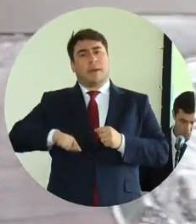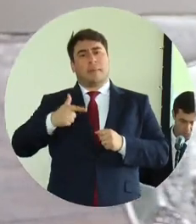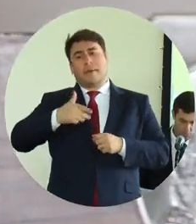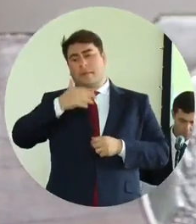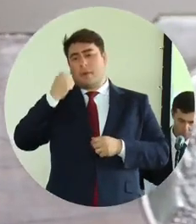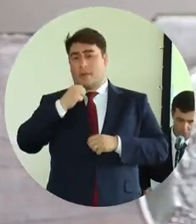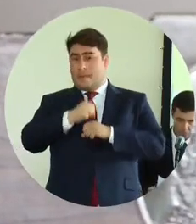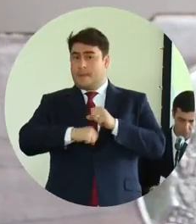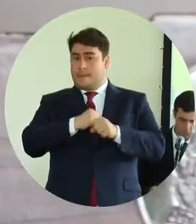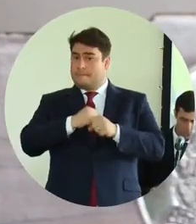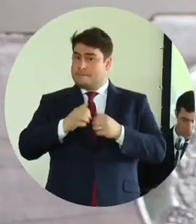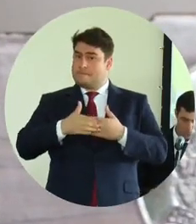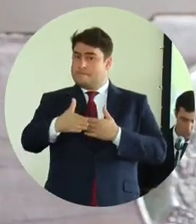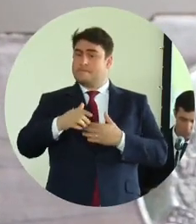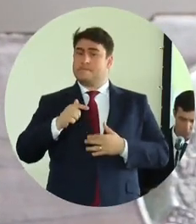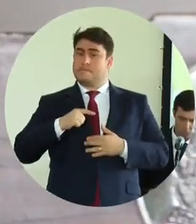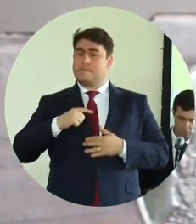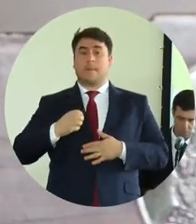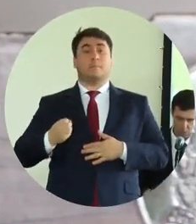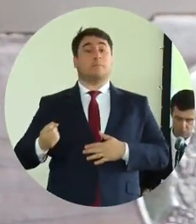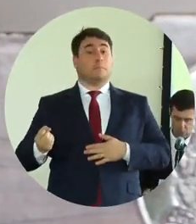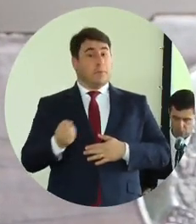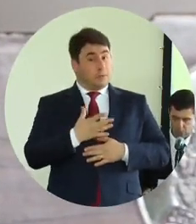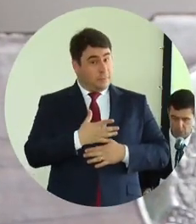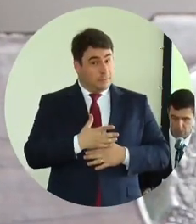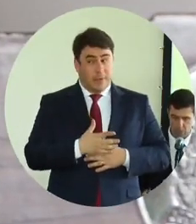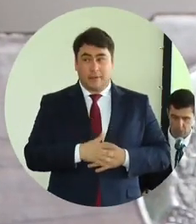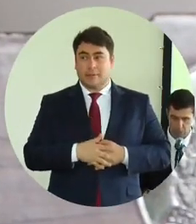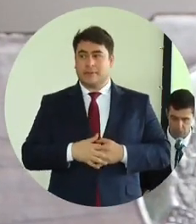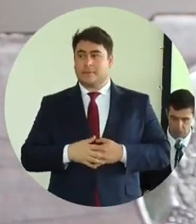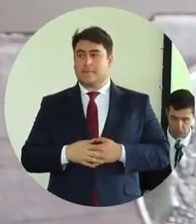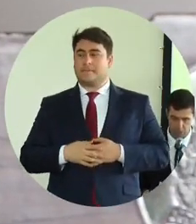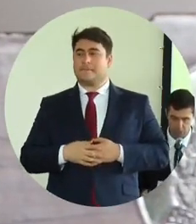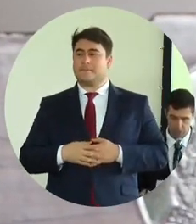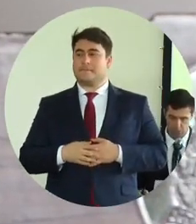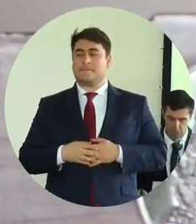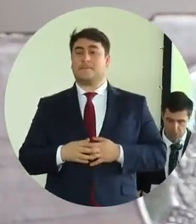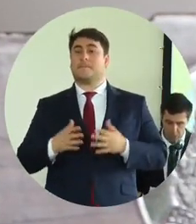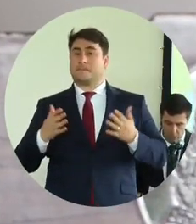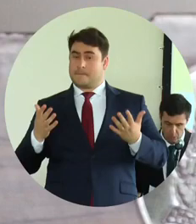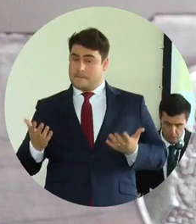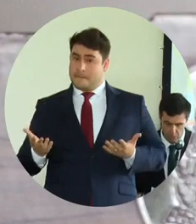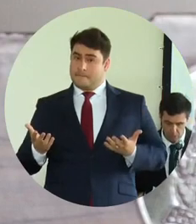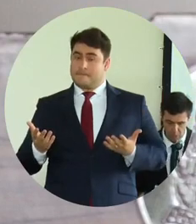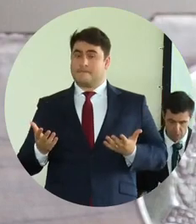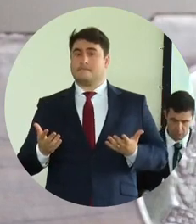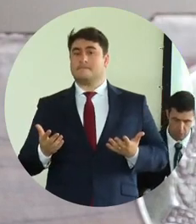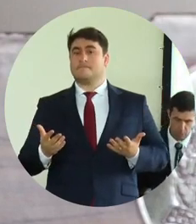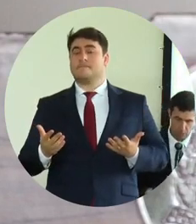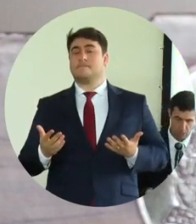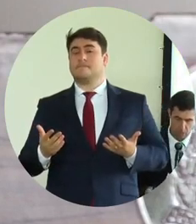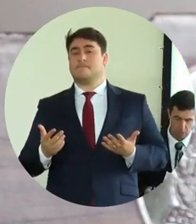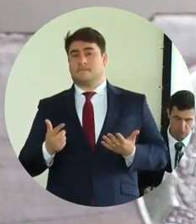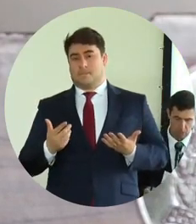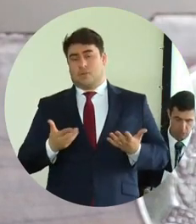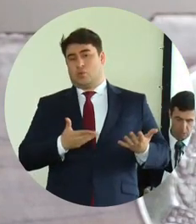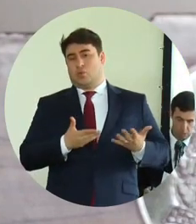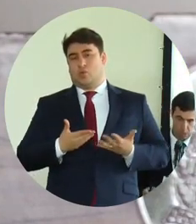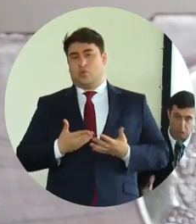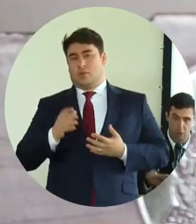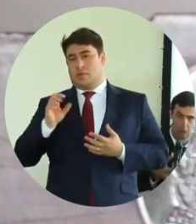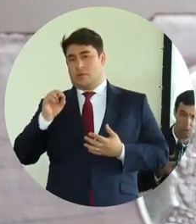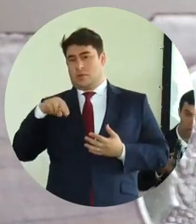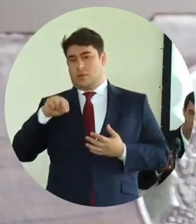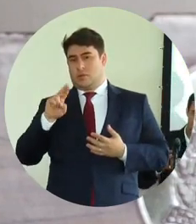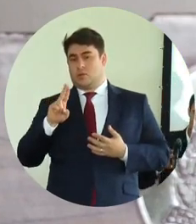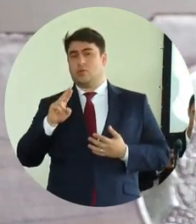o ano que vem, nós temos uma novidade. Em função do convite da ONU para